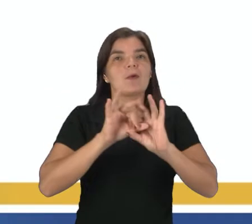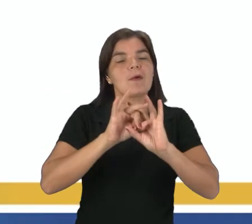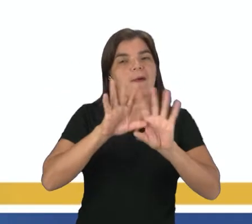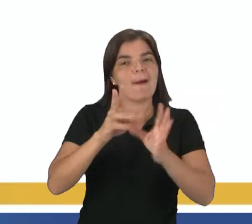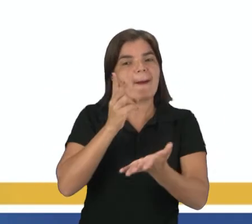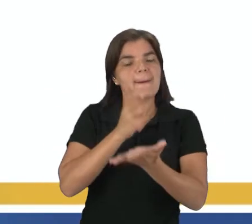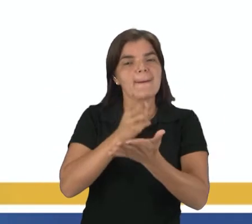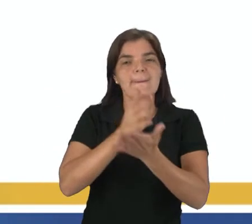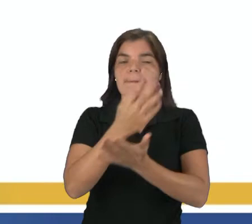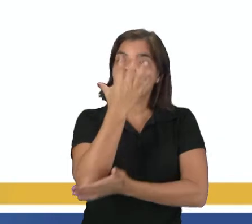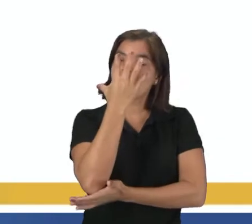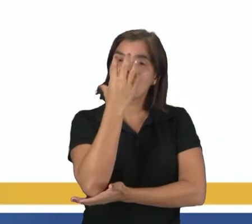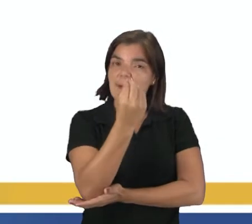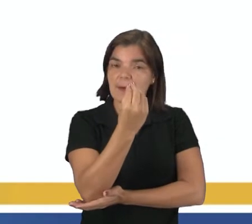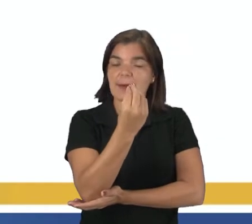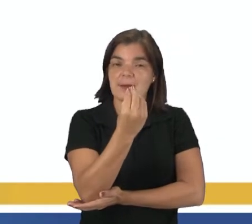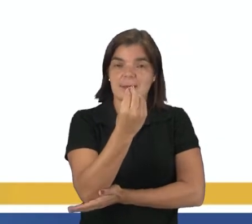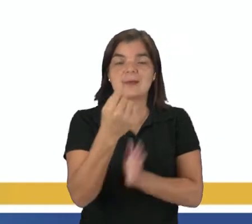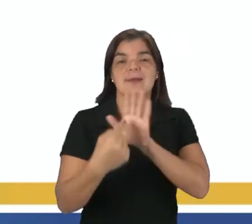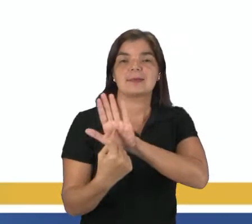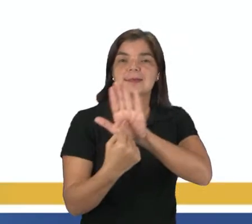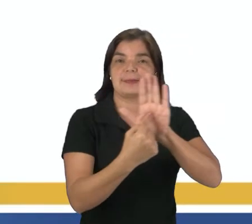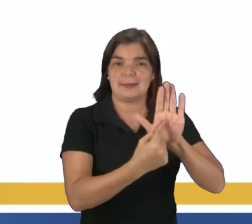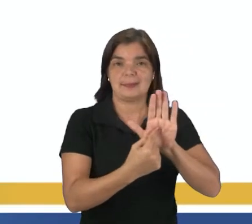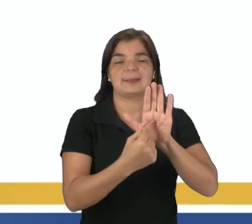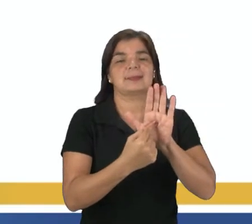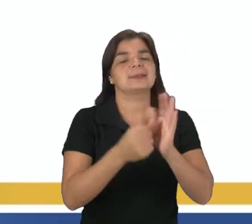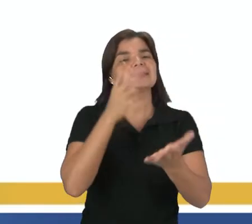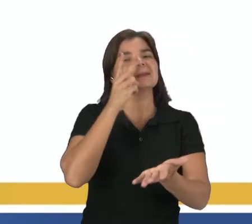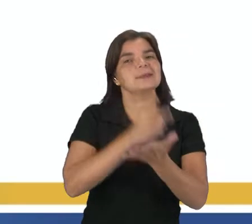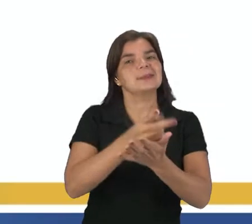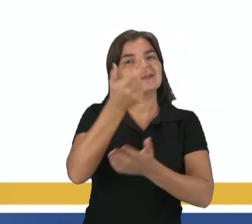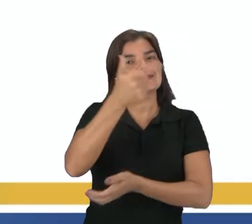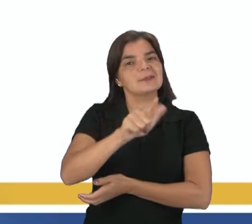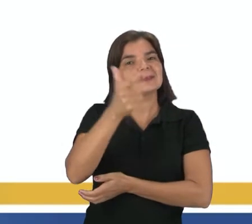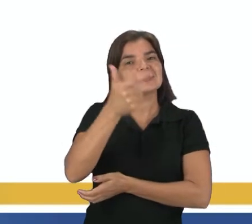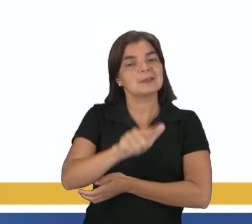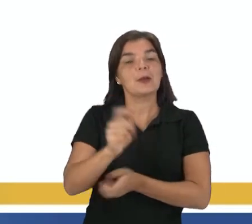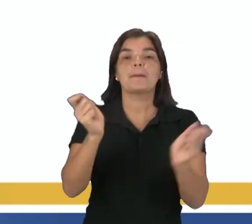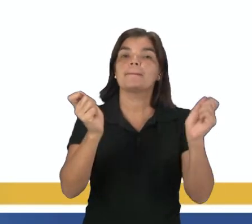que a mesma foto seja reproduzida várias